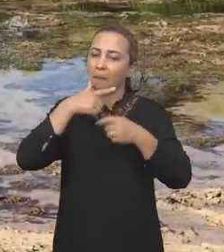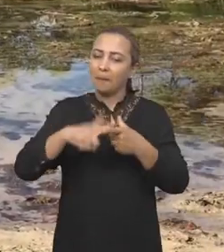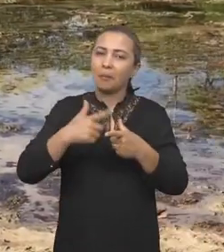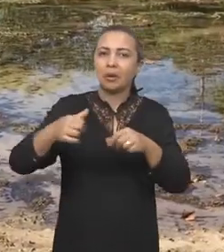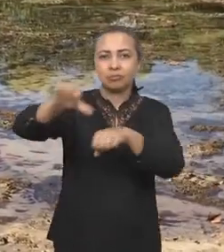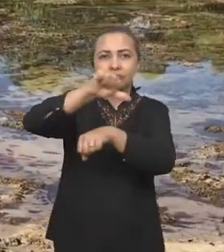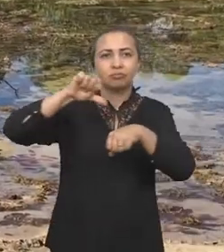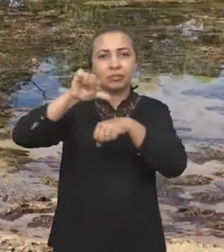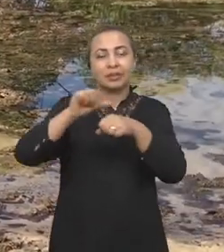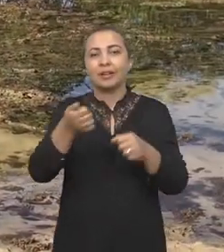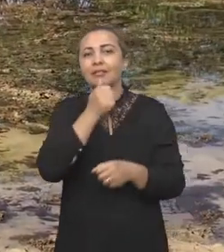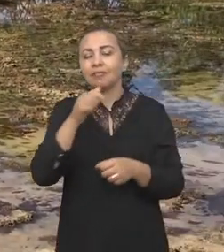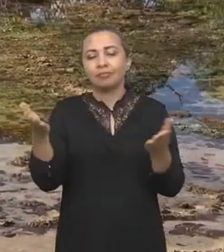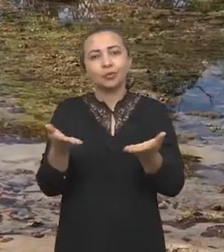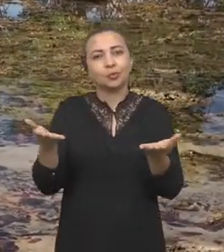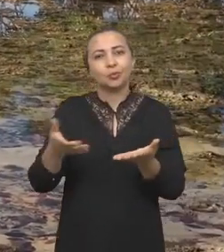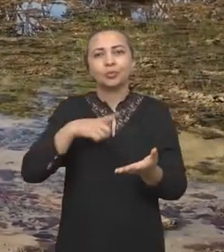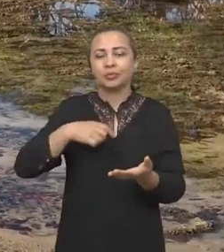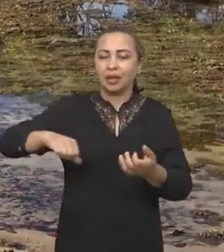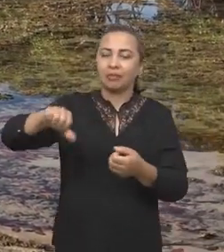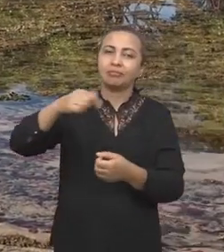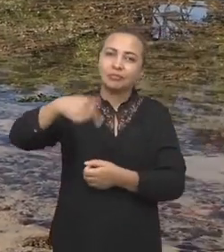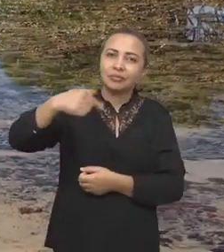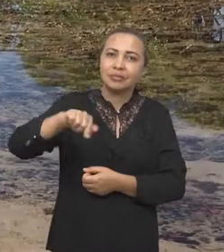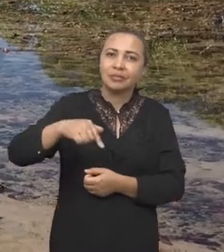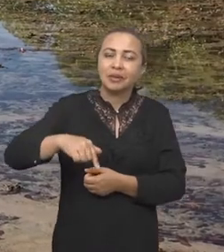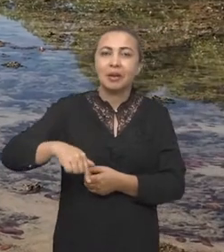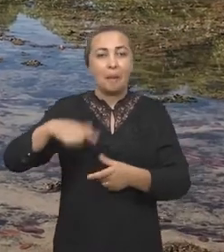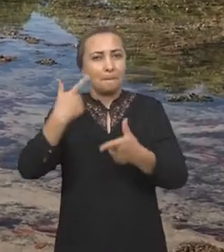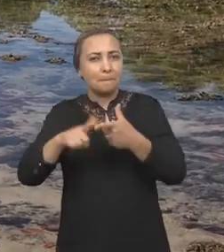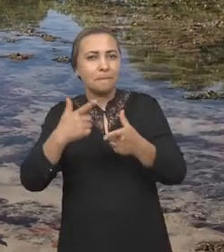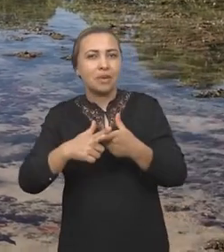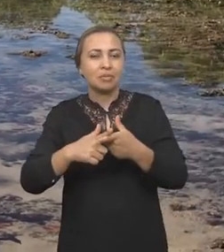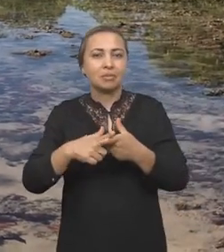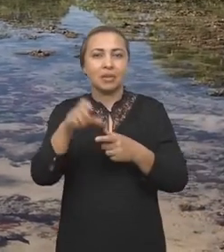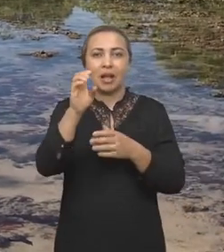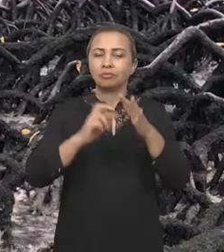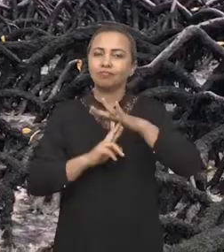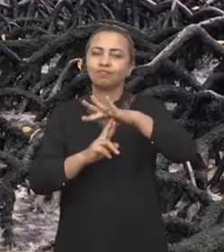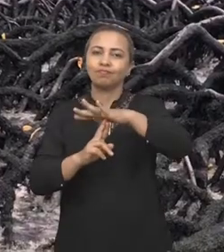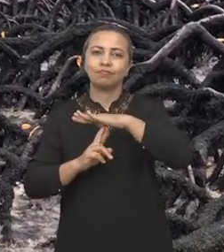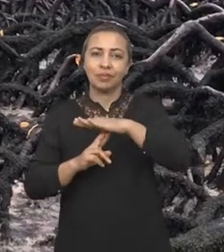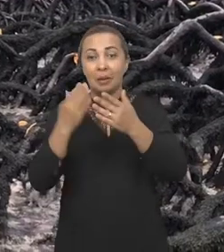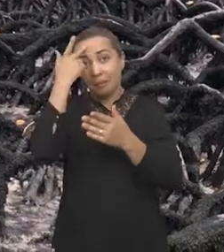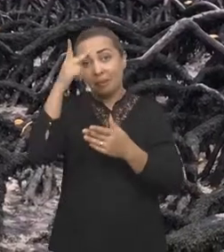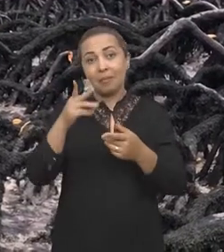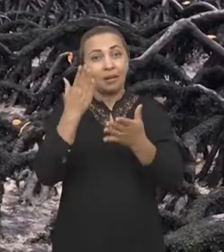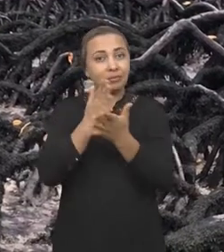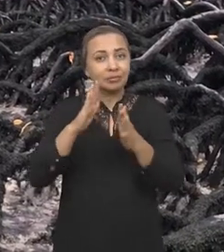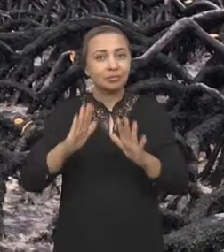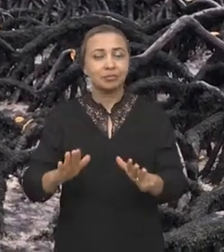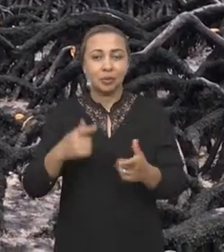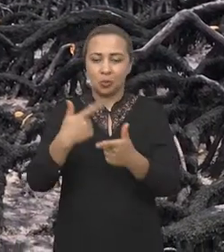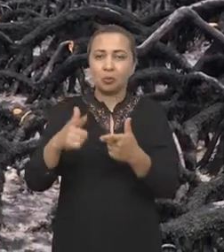hoje, substâncias químicas continuam presentes nas águas do Garapuá, prejudicando seu ecossistema. Para acabar com esses resquícios,